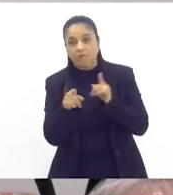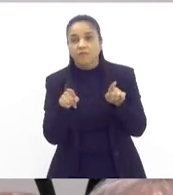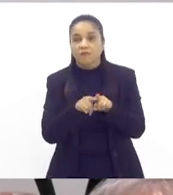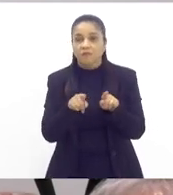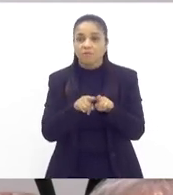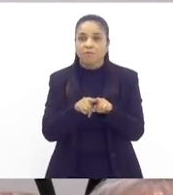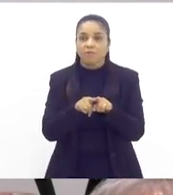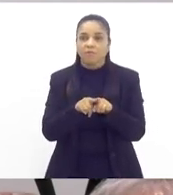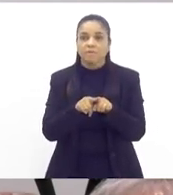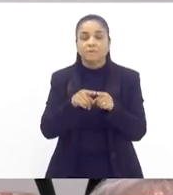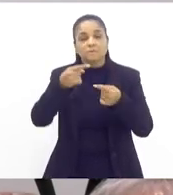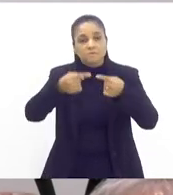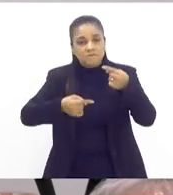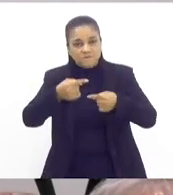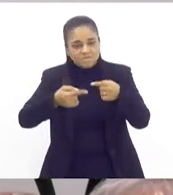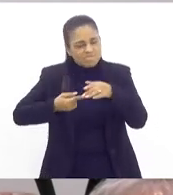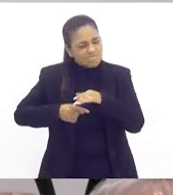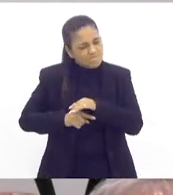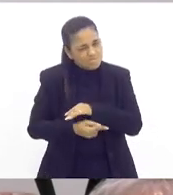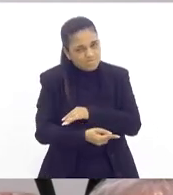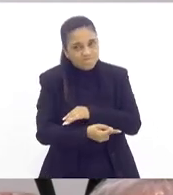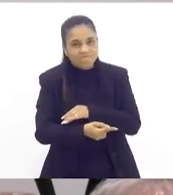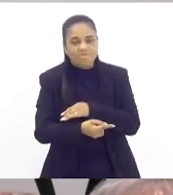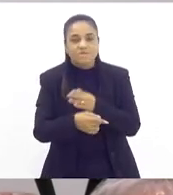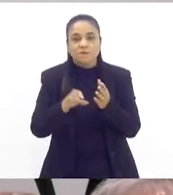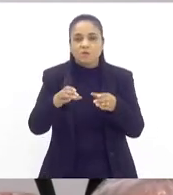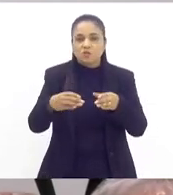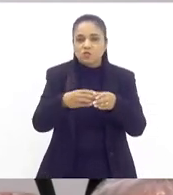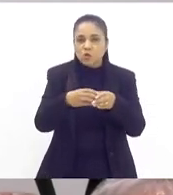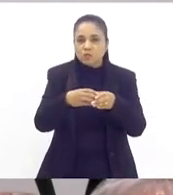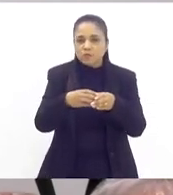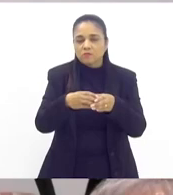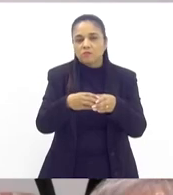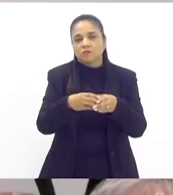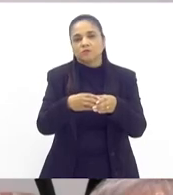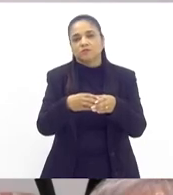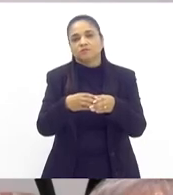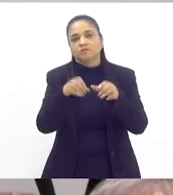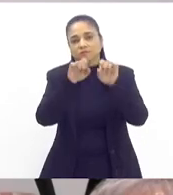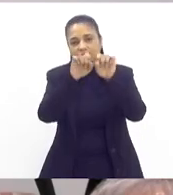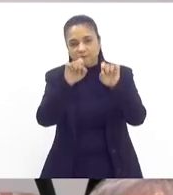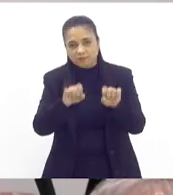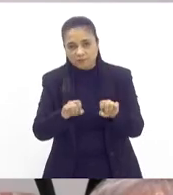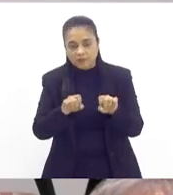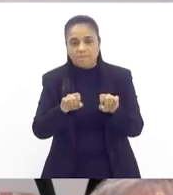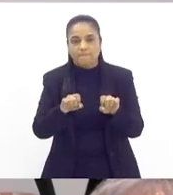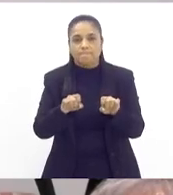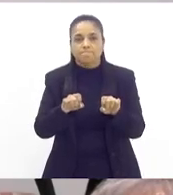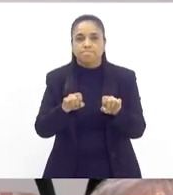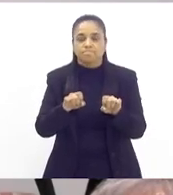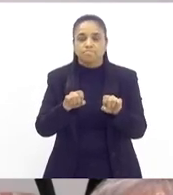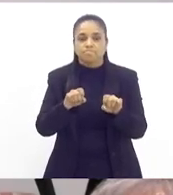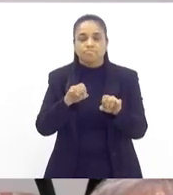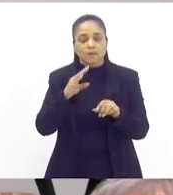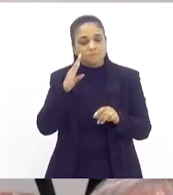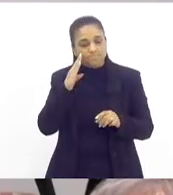provavelmente numa discussão mais aprofundada nas comissões. Esses temas poderiam ser endereçados de uma maneira mais cautelosa. Há uma preocupação